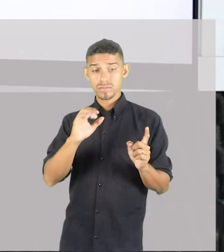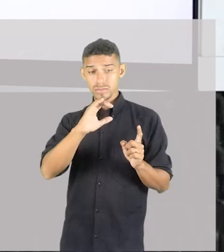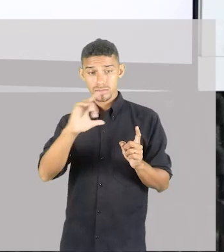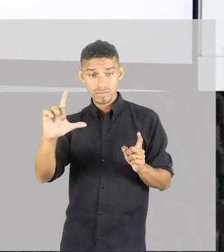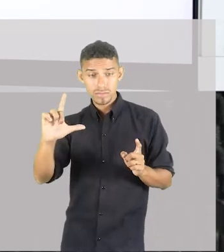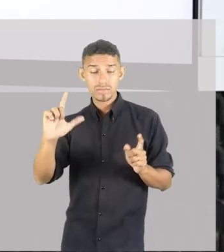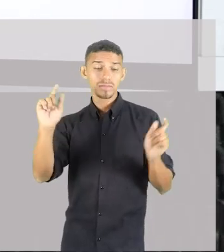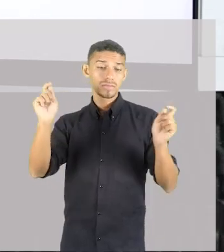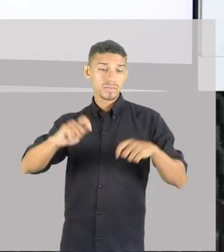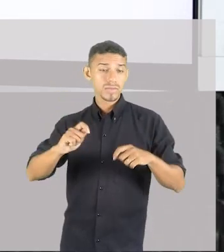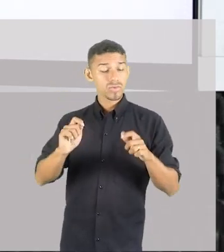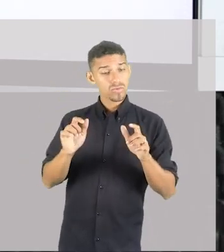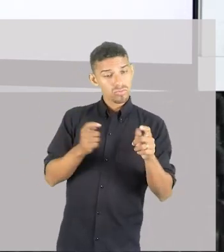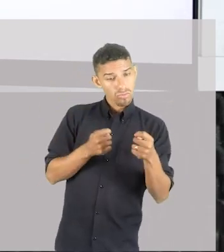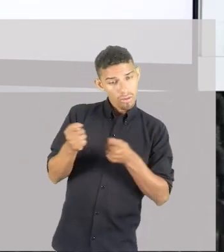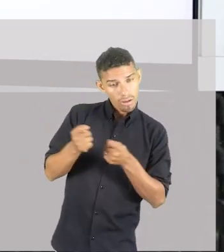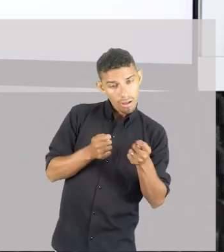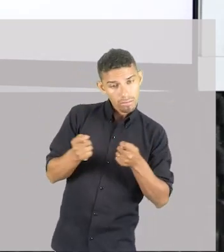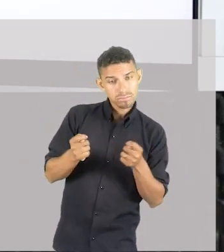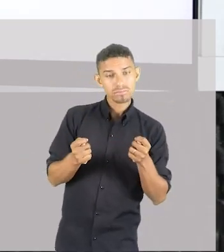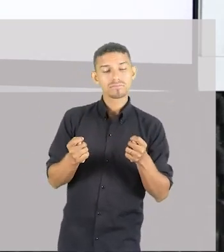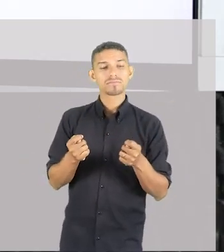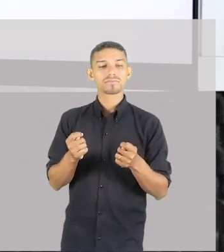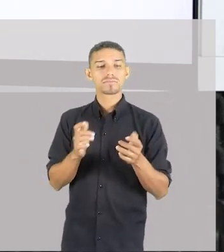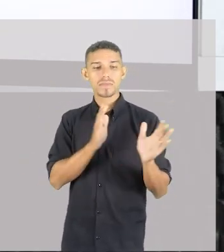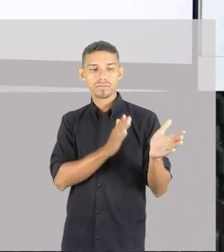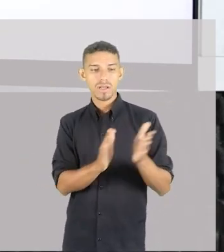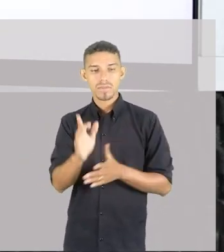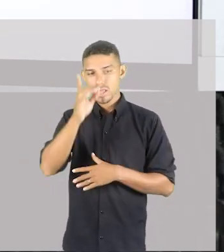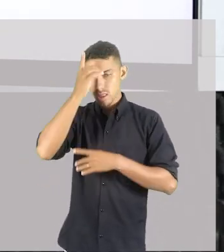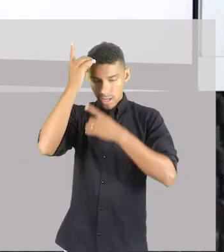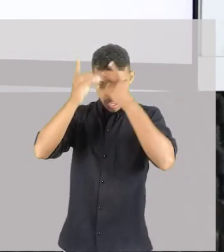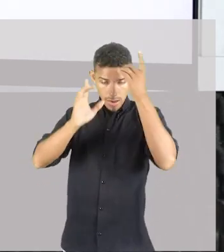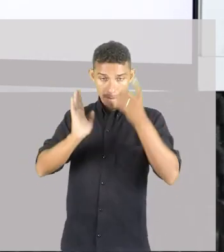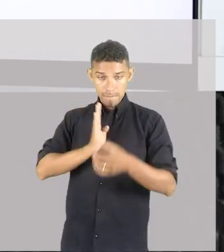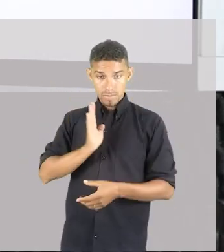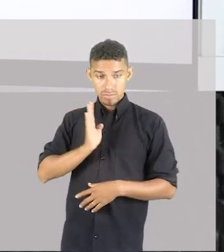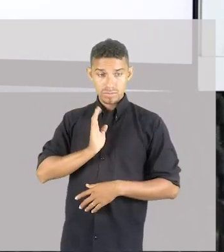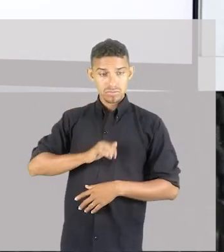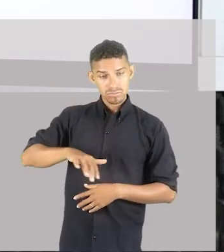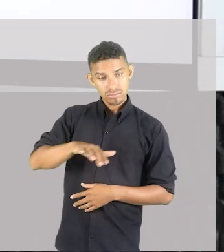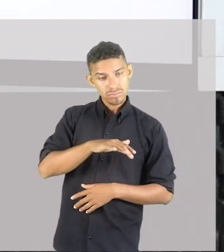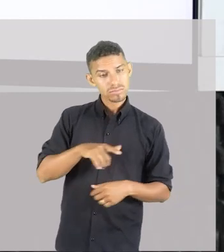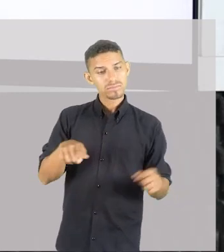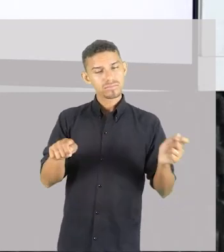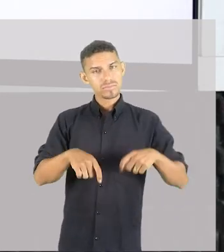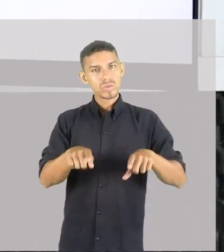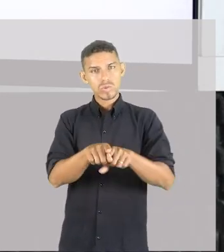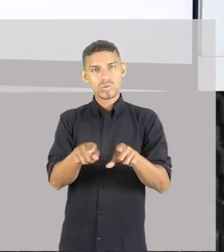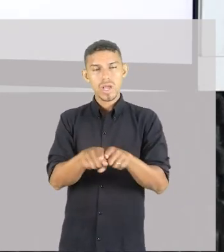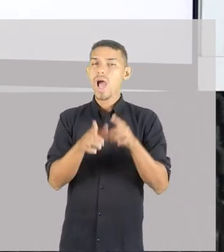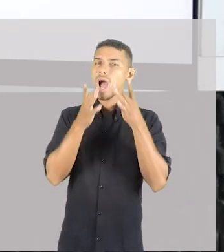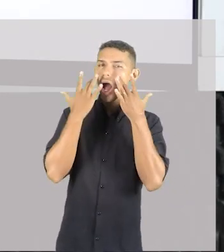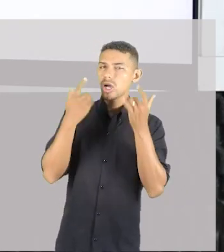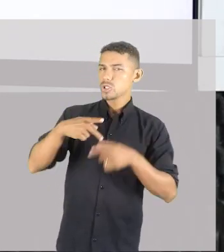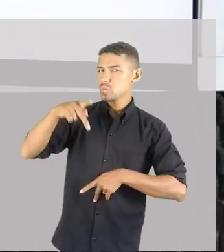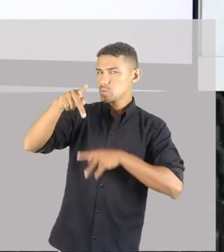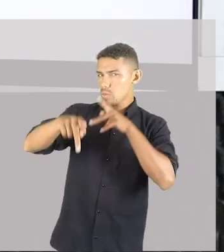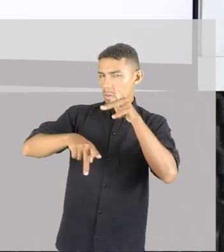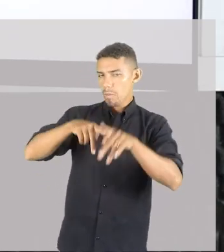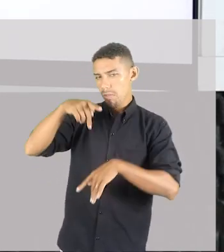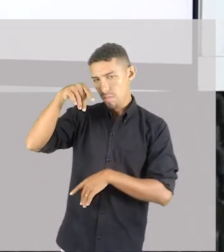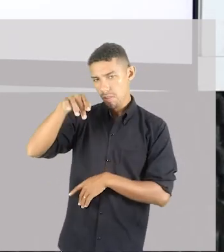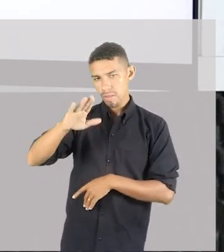de controle, de massificação. Difundir a ideologia burguesa e proporcionar lucro aos meios de difusão. Arte popular, para a